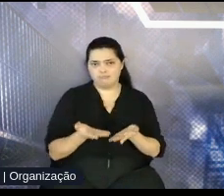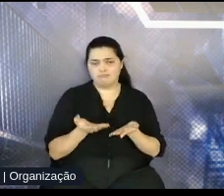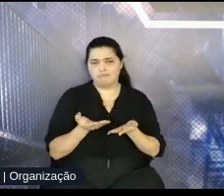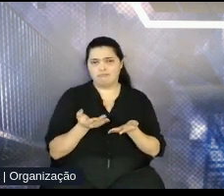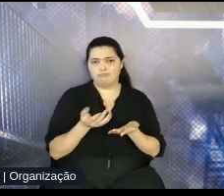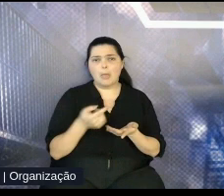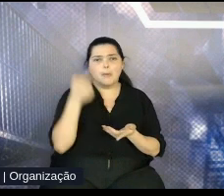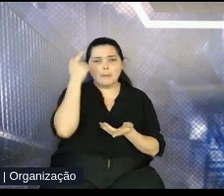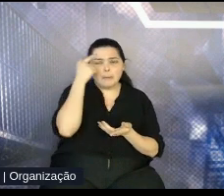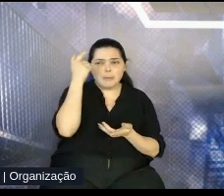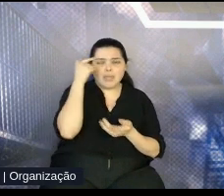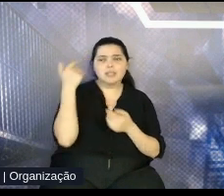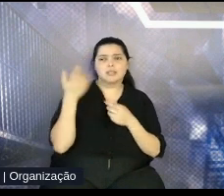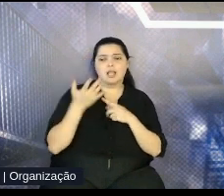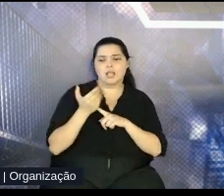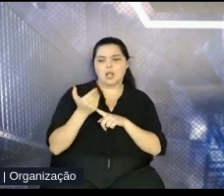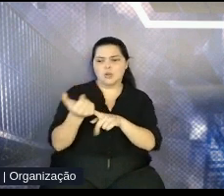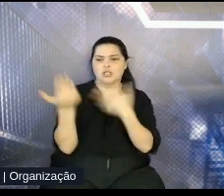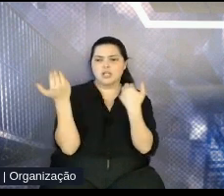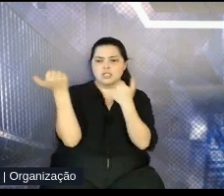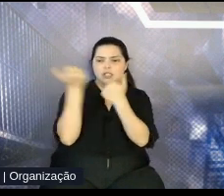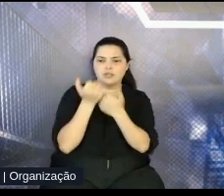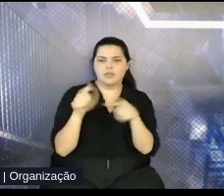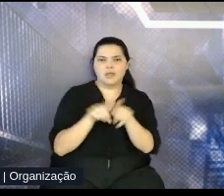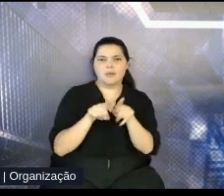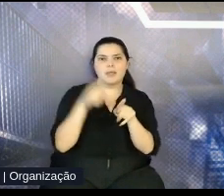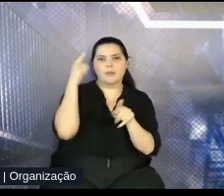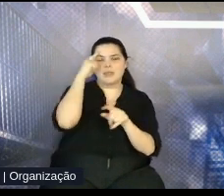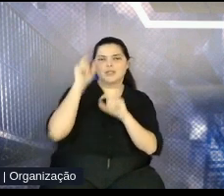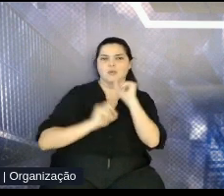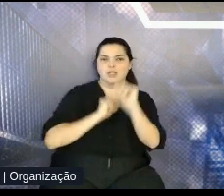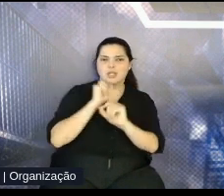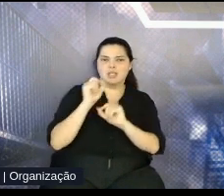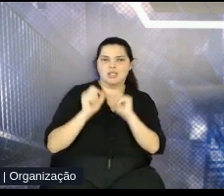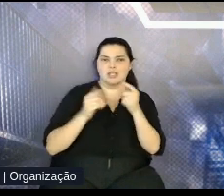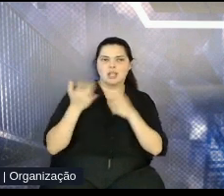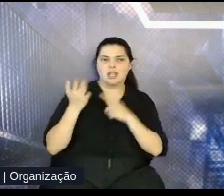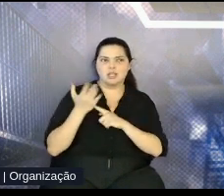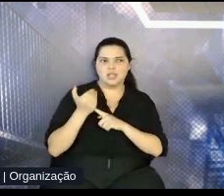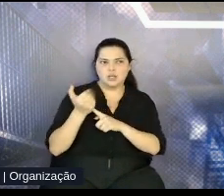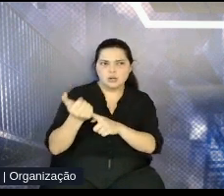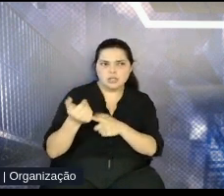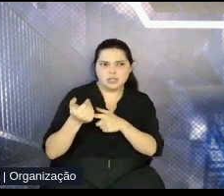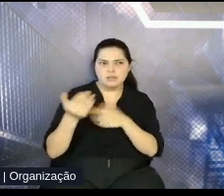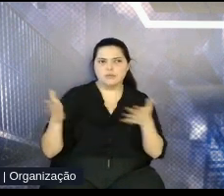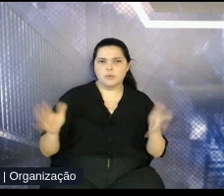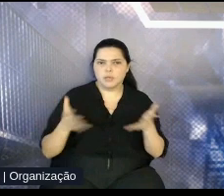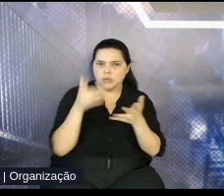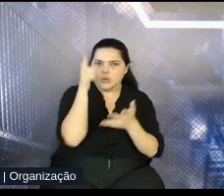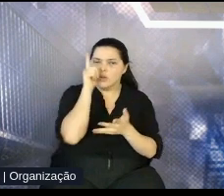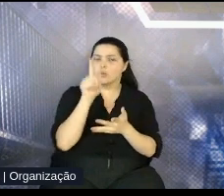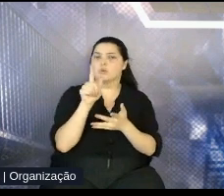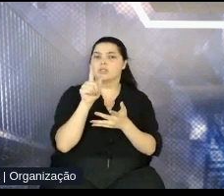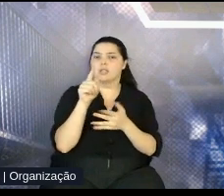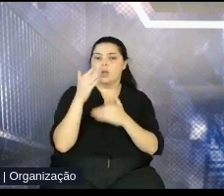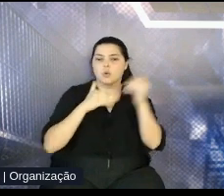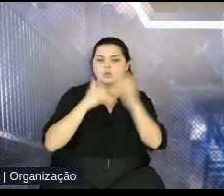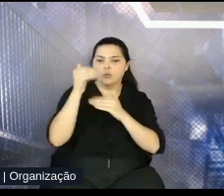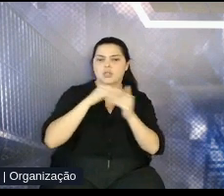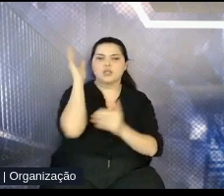nessas tecnologias assistivas, a gente pensa em tecnologias habilitadoras para que a gente consiga estar construindo